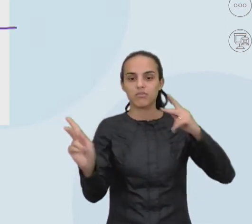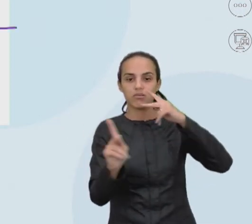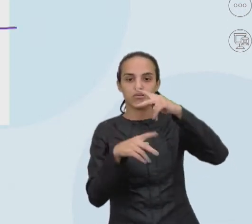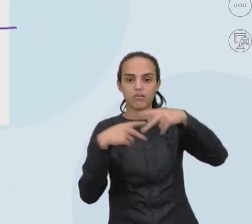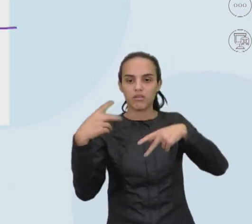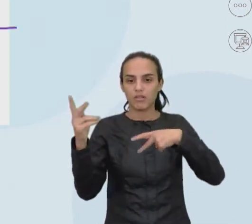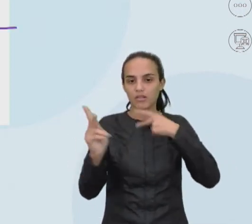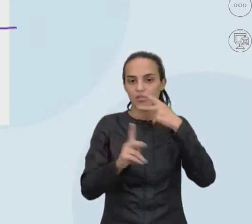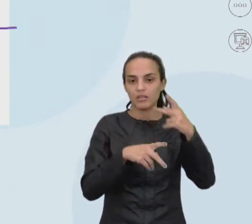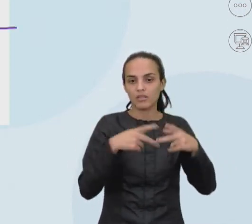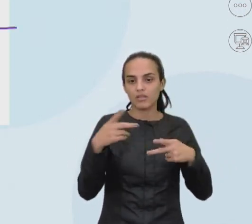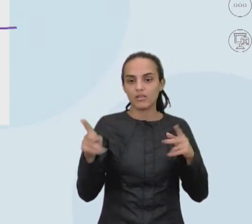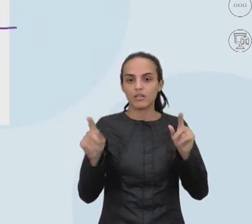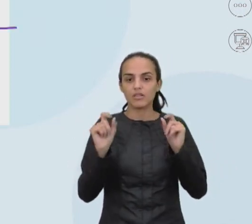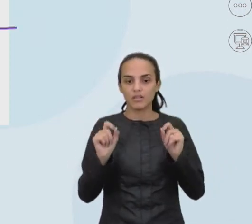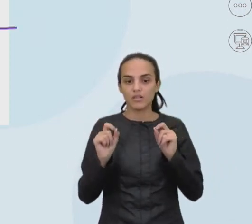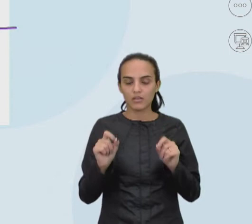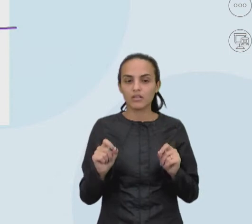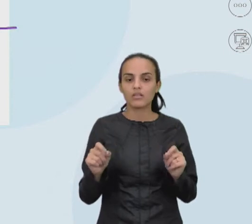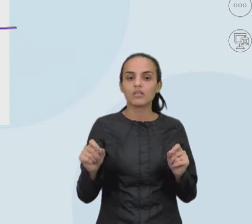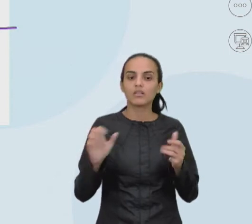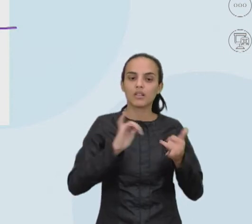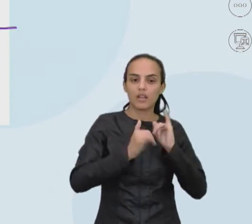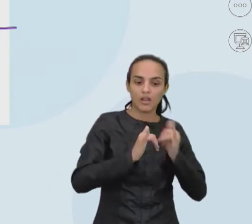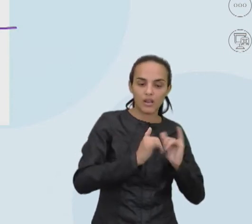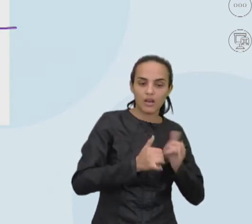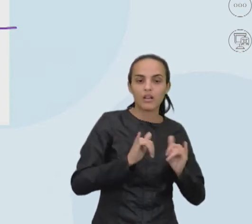a nossa energia que chega nas nossas